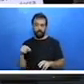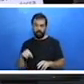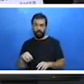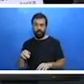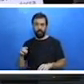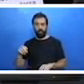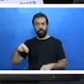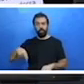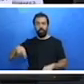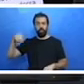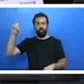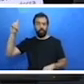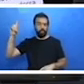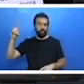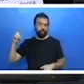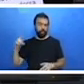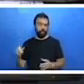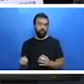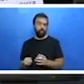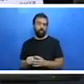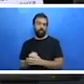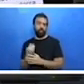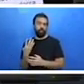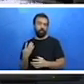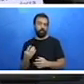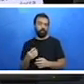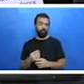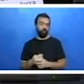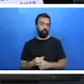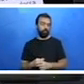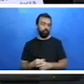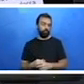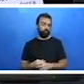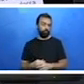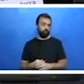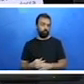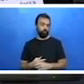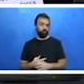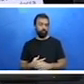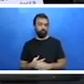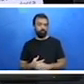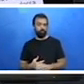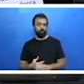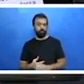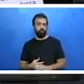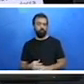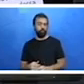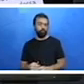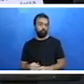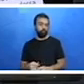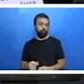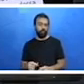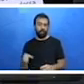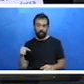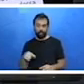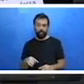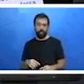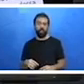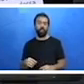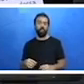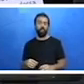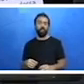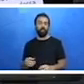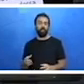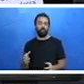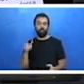aqui naquelas explicações que vocês vão estar vendo depois em casa, tá aqui o destaque da primeira estrofe. Aqui ganhou vez e voz,